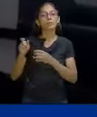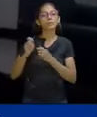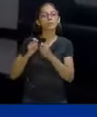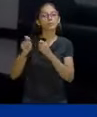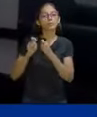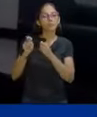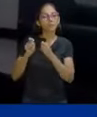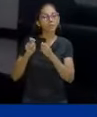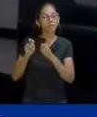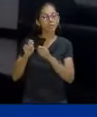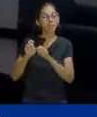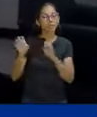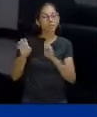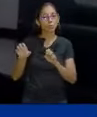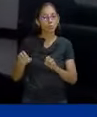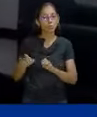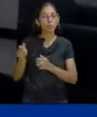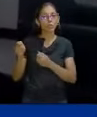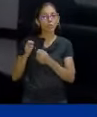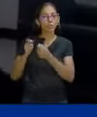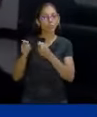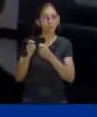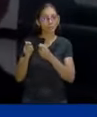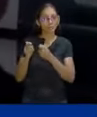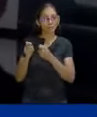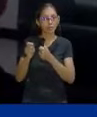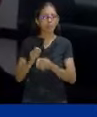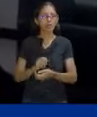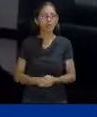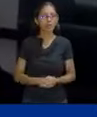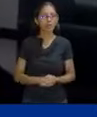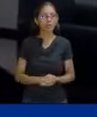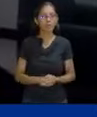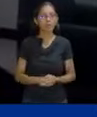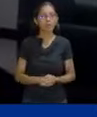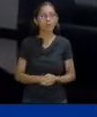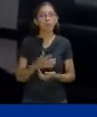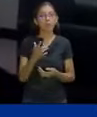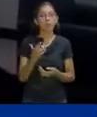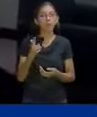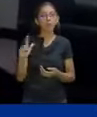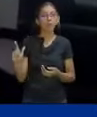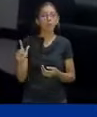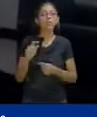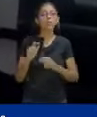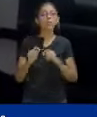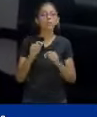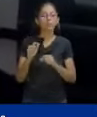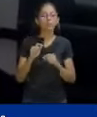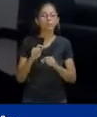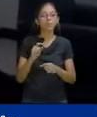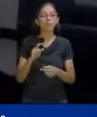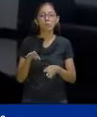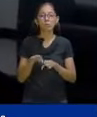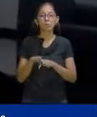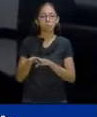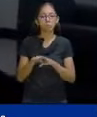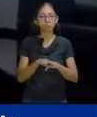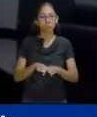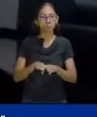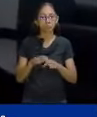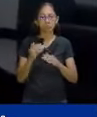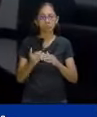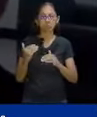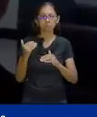numa estrutura administrativa, né, de outra inferior, mas jurisdicionalmente não existe hierarquia entre